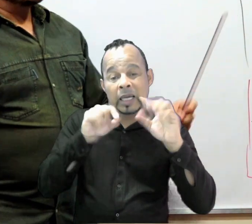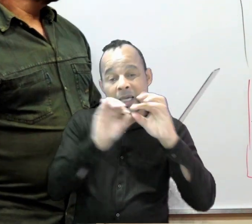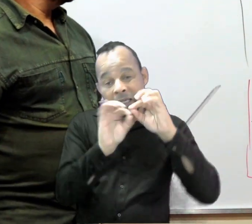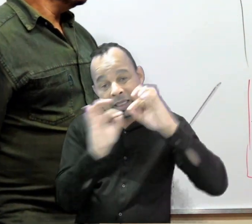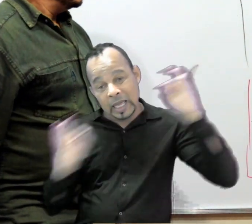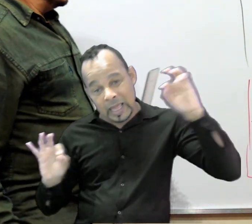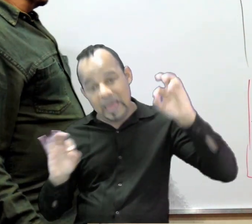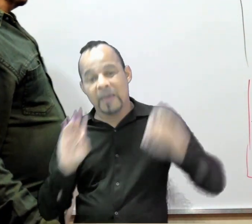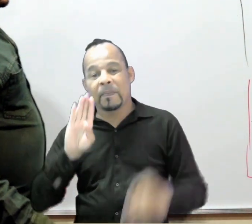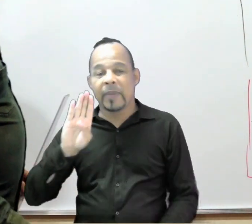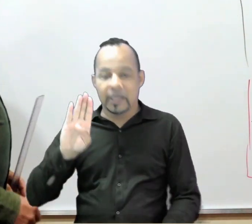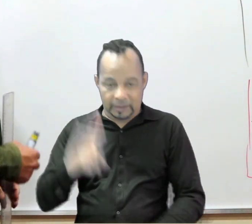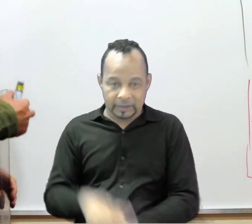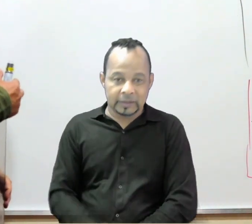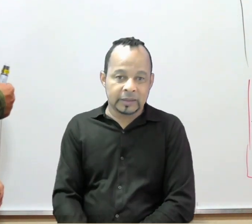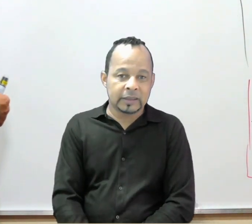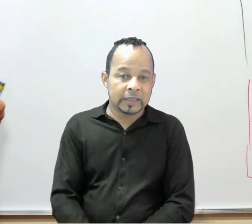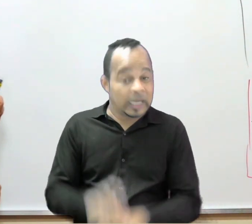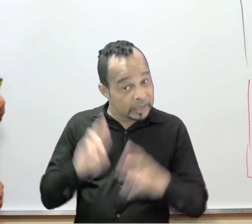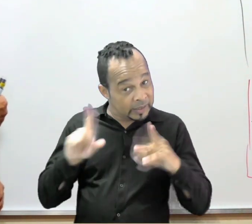diferentes, legal?